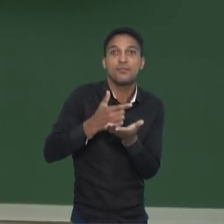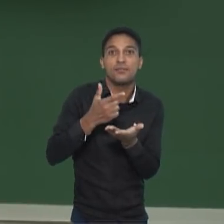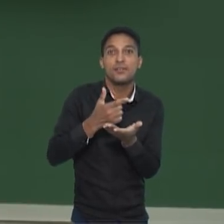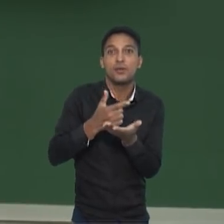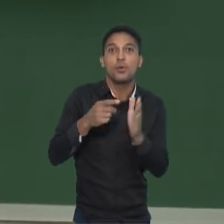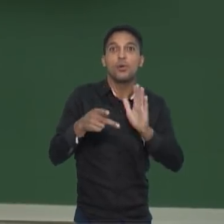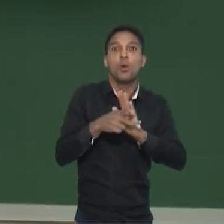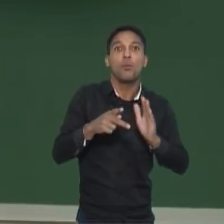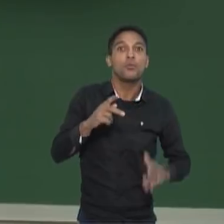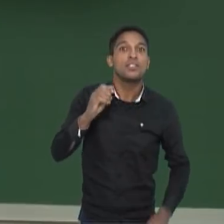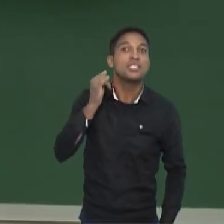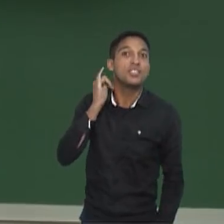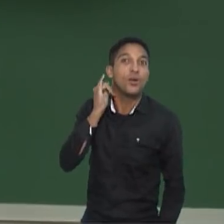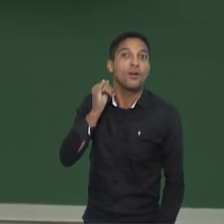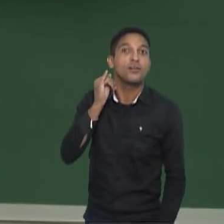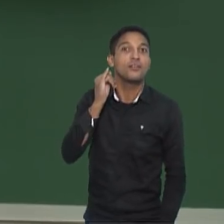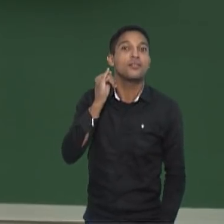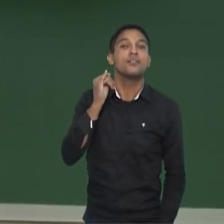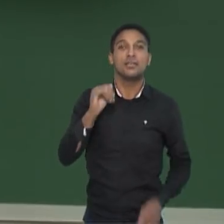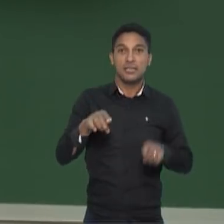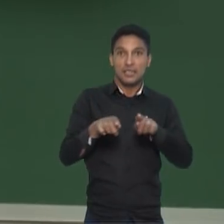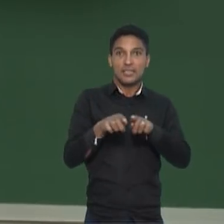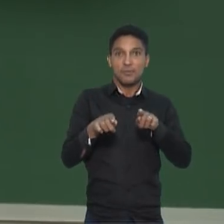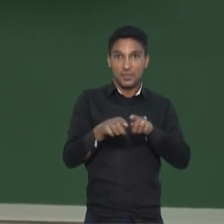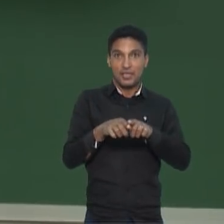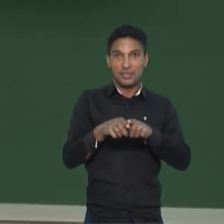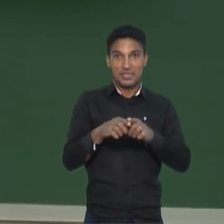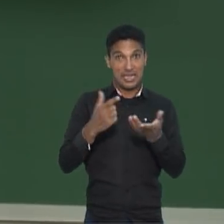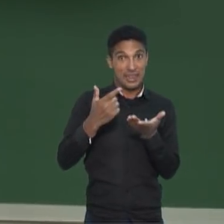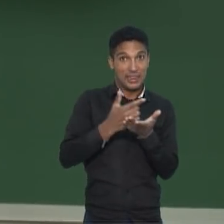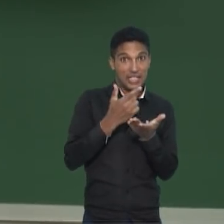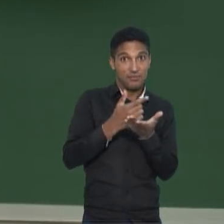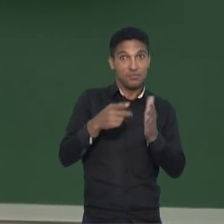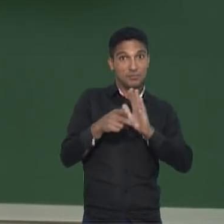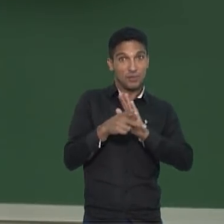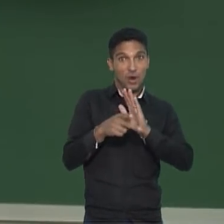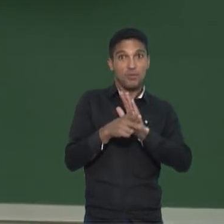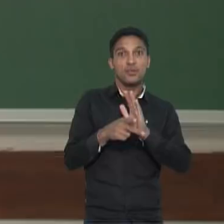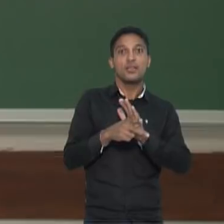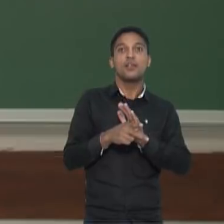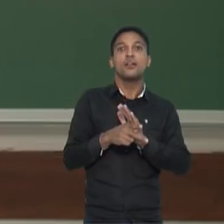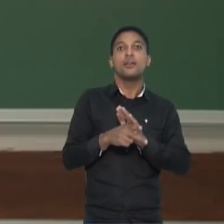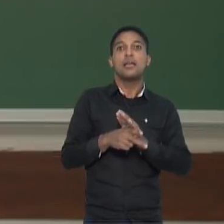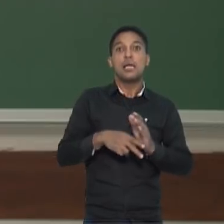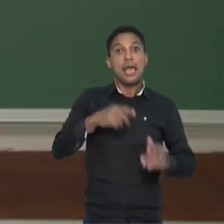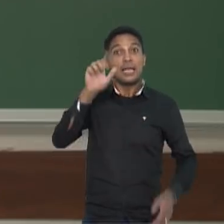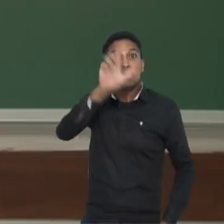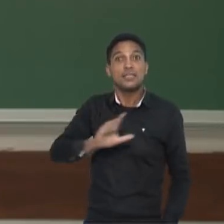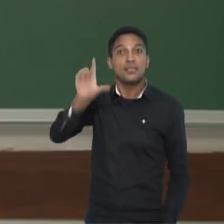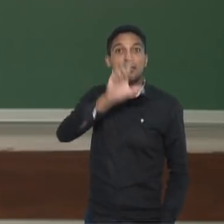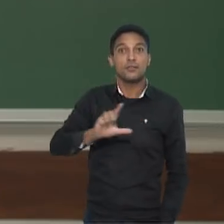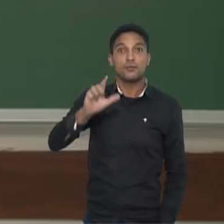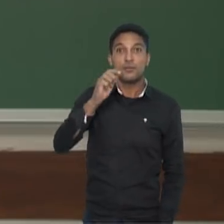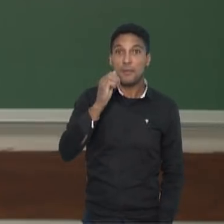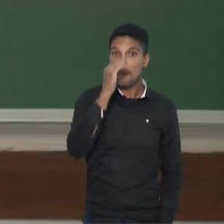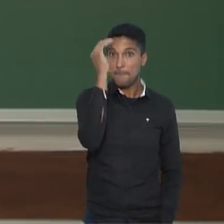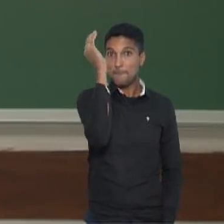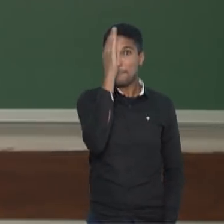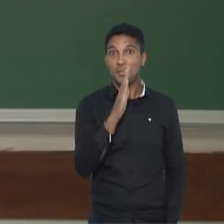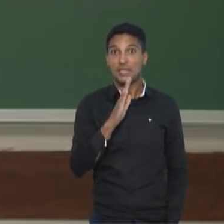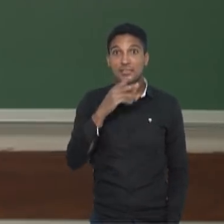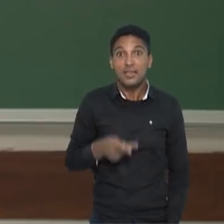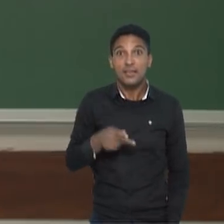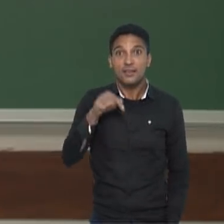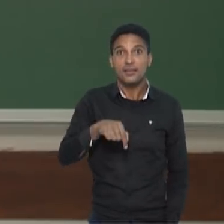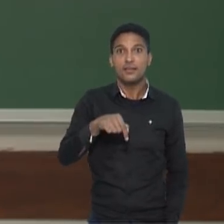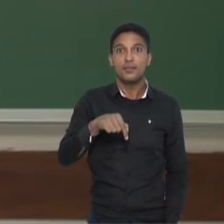nossa literatura brasileira, livros do Machado de Assis ou do José de Alencar, muitos